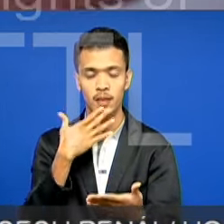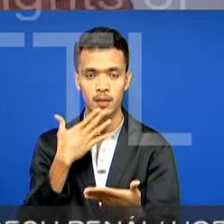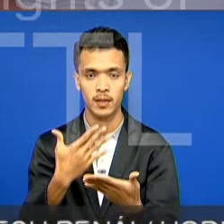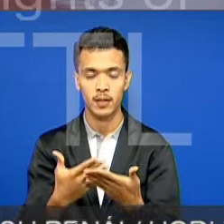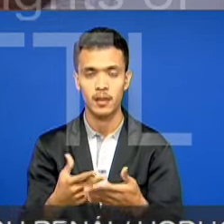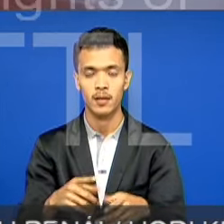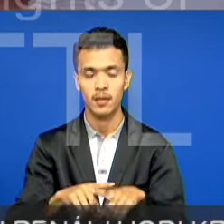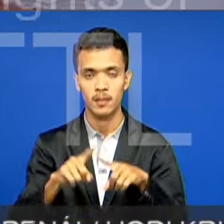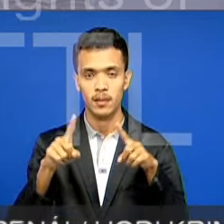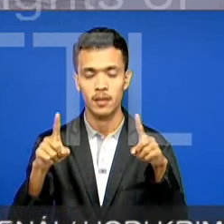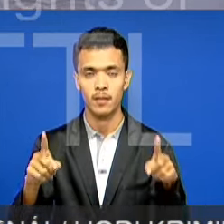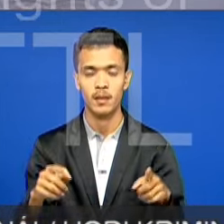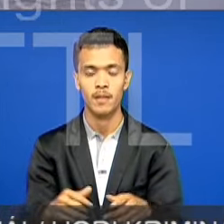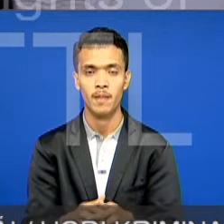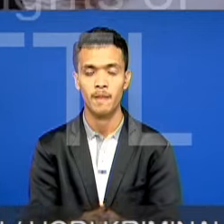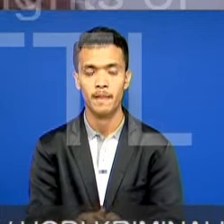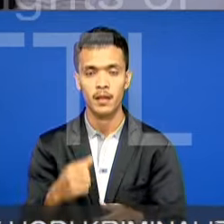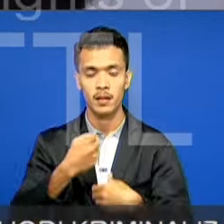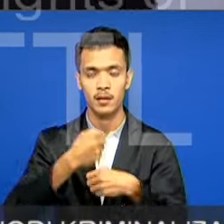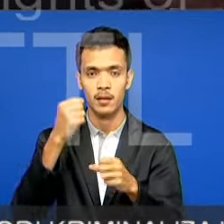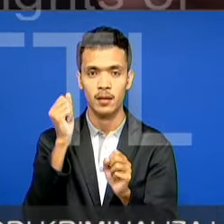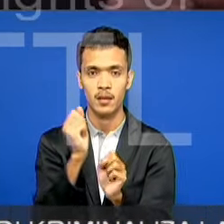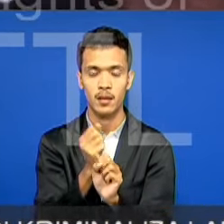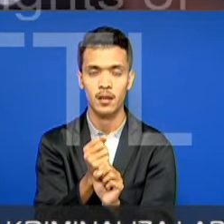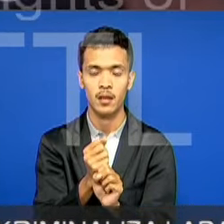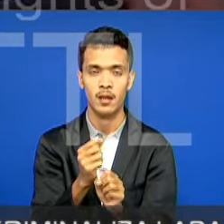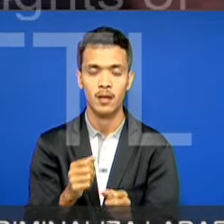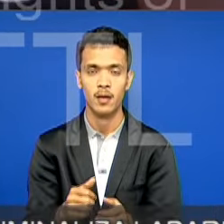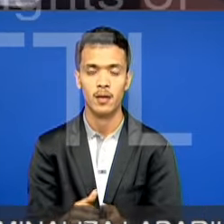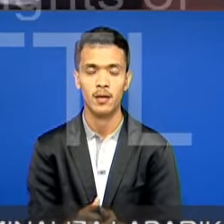Bebê, nemos, se lá o workshop,